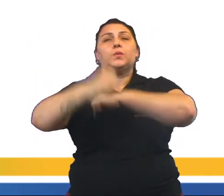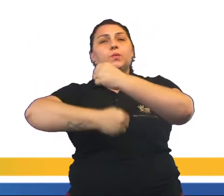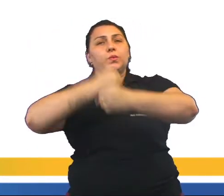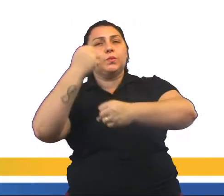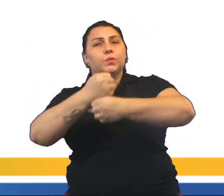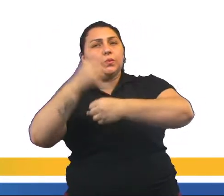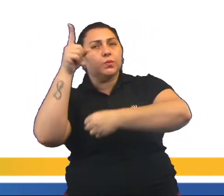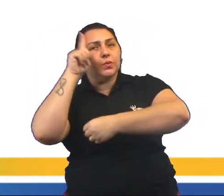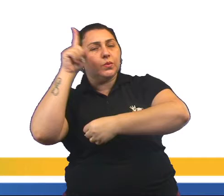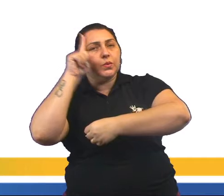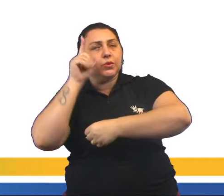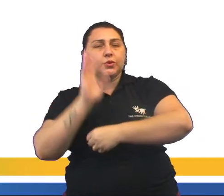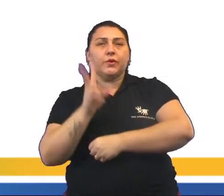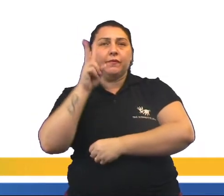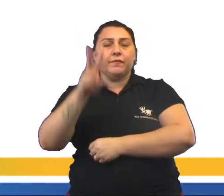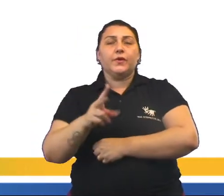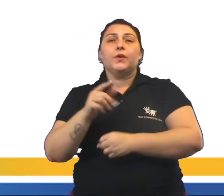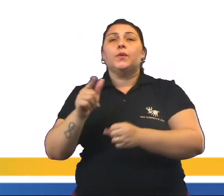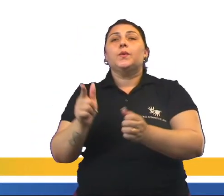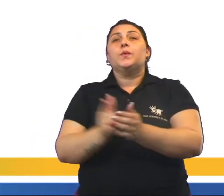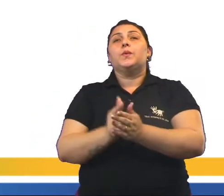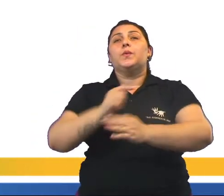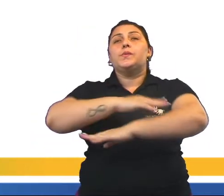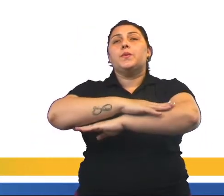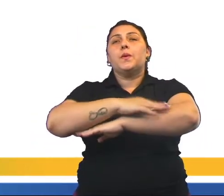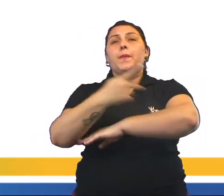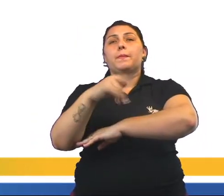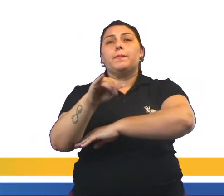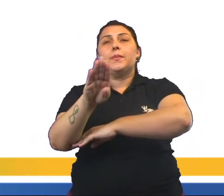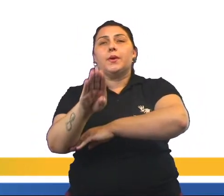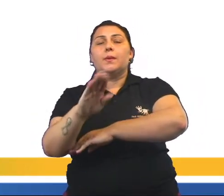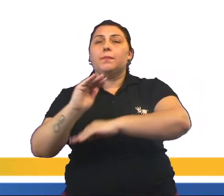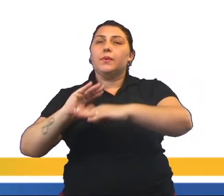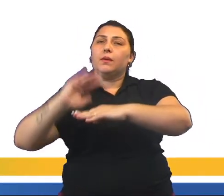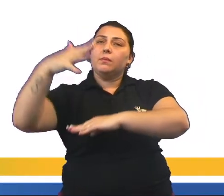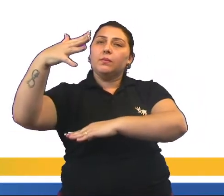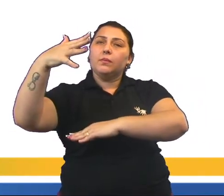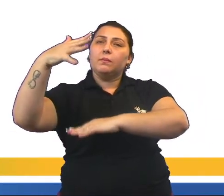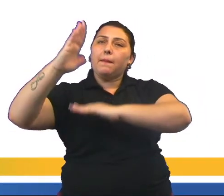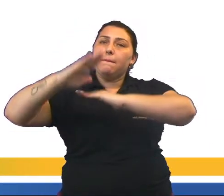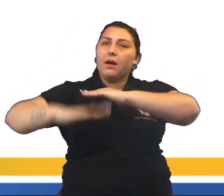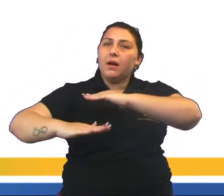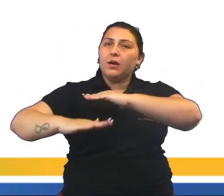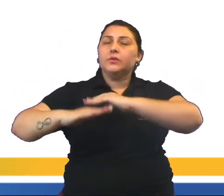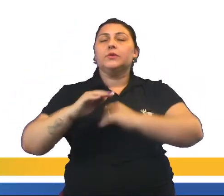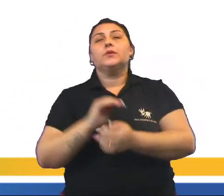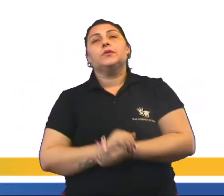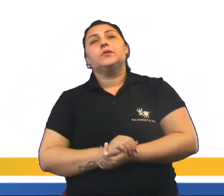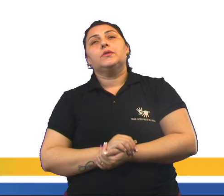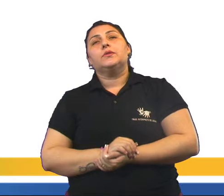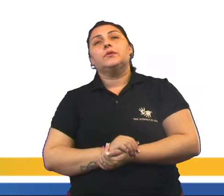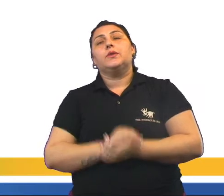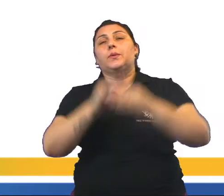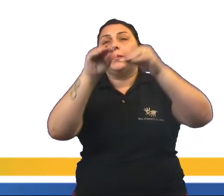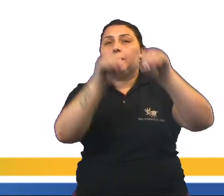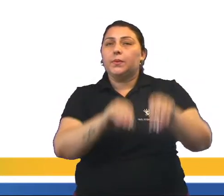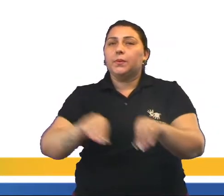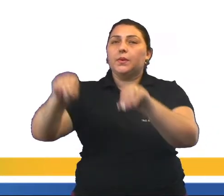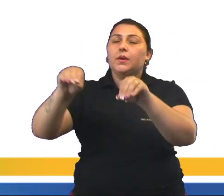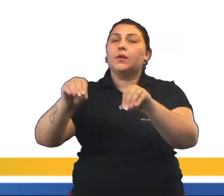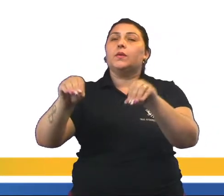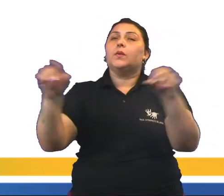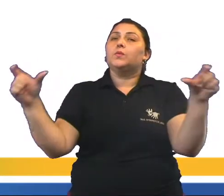crescimentos anuais. Então, você já deve ter visto aí nos jornais a questão da o PIB está elevado, o PIB está baixo, né? As exportações